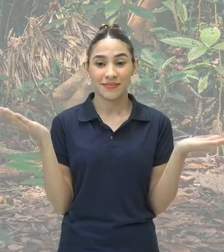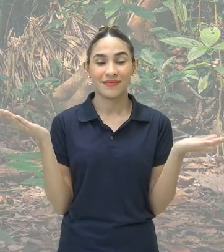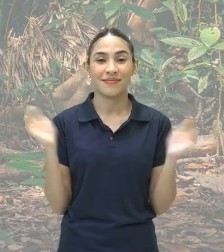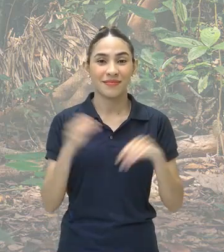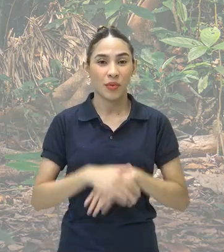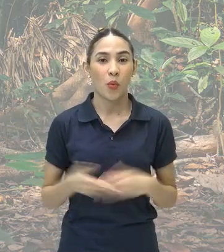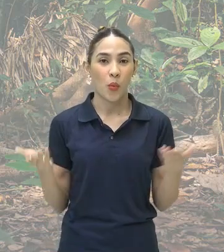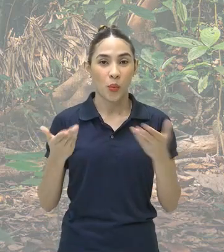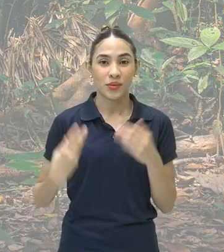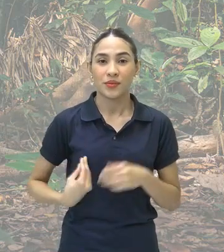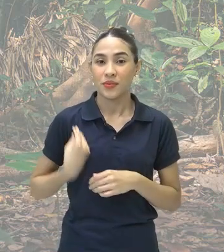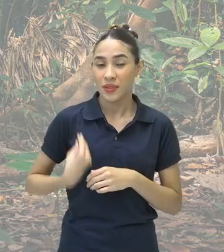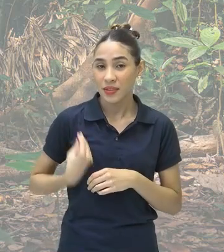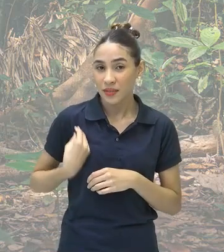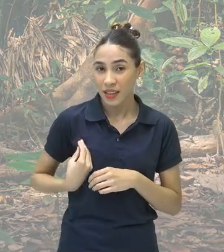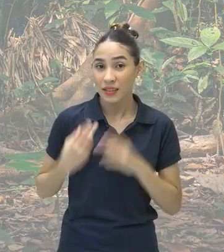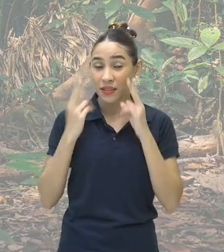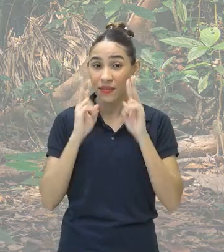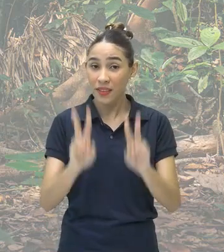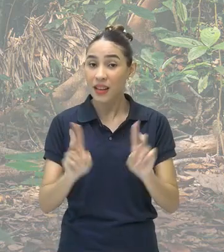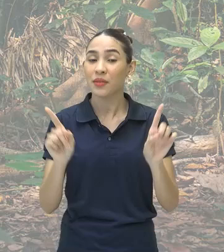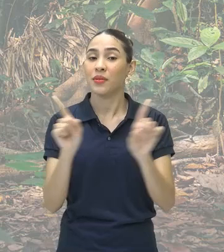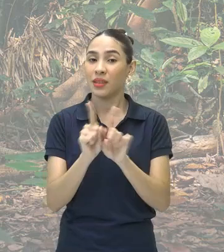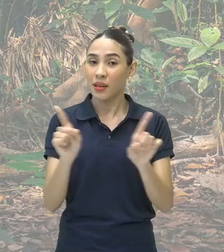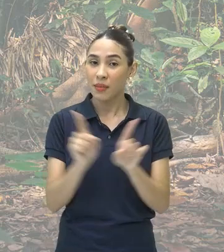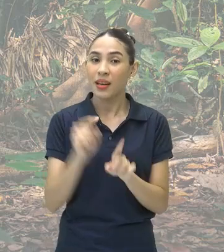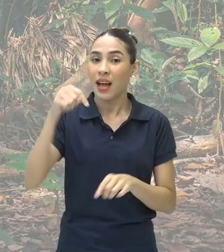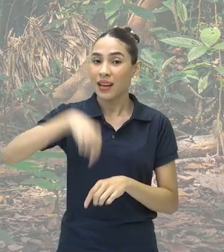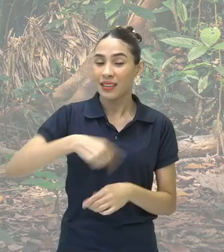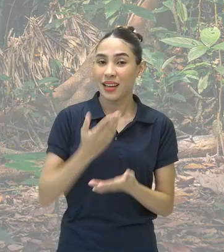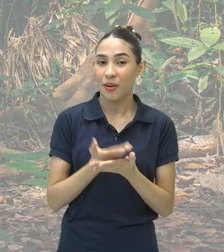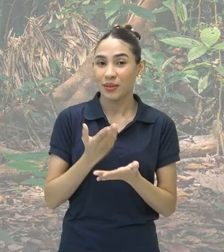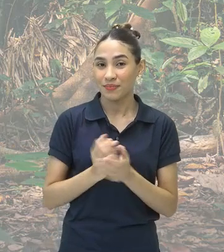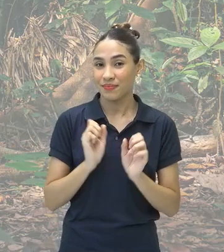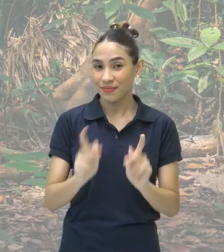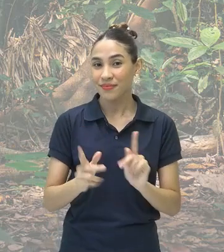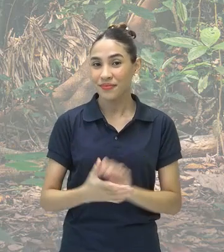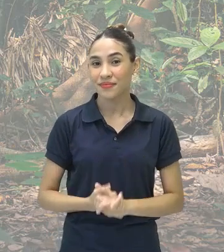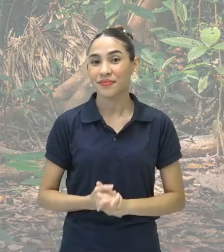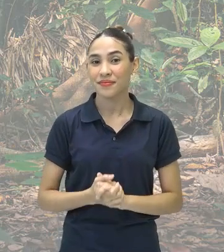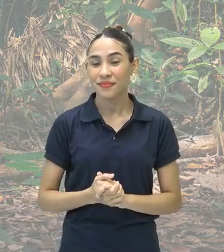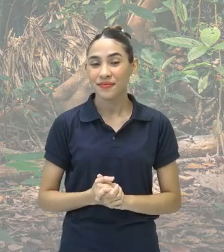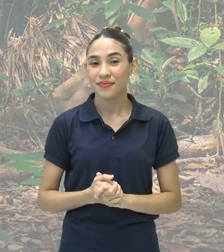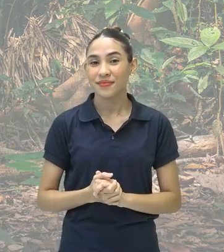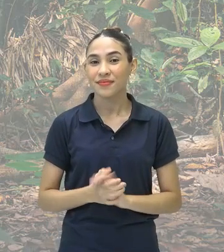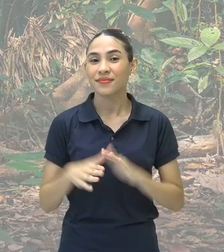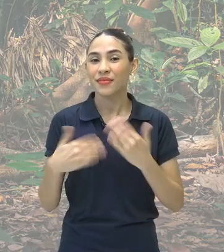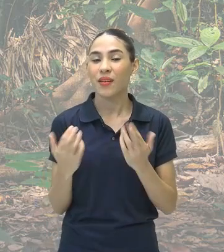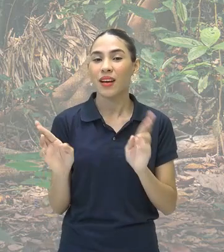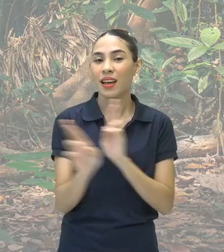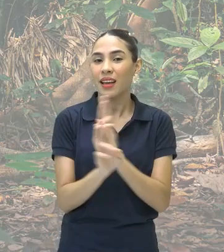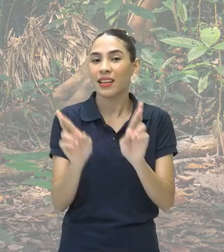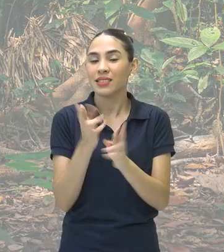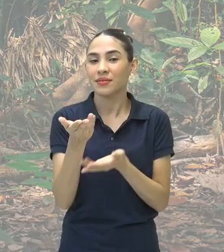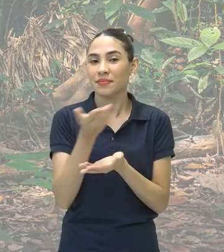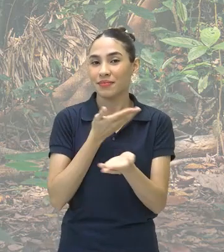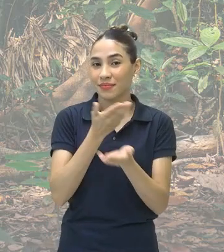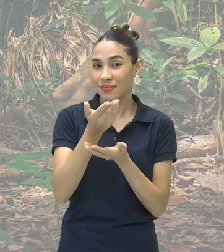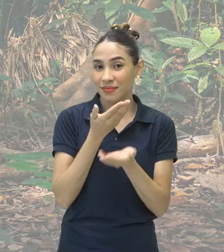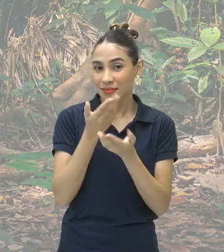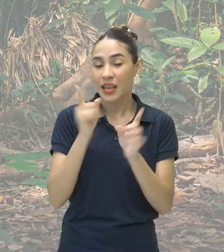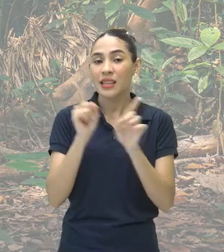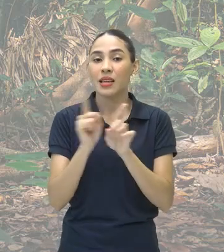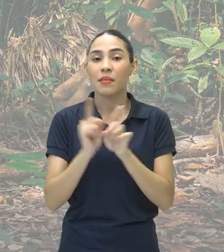estamos vivendo, né? Vendo aqui na nossa aula, tá bom? Essa relação e